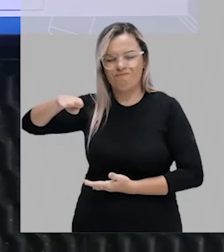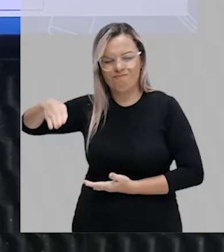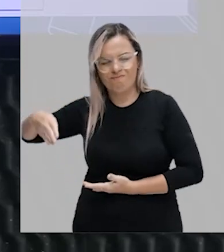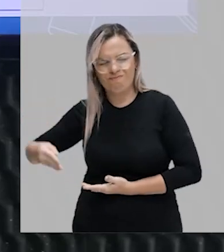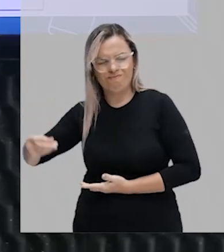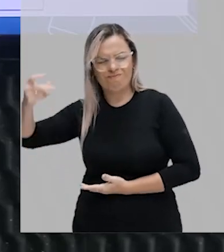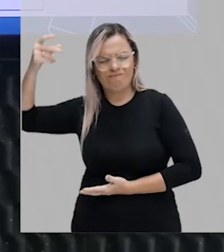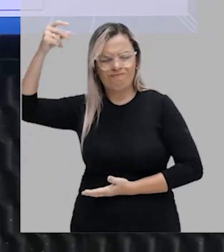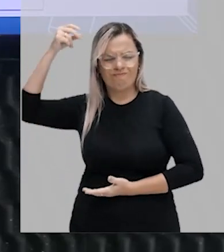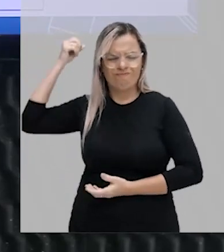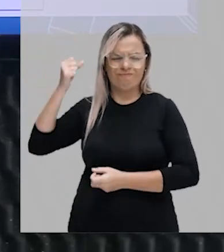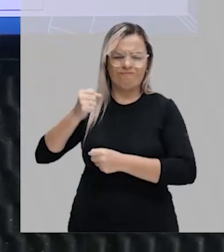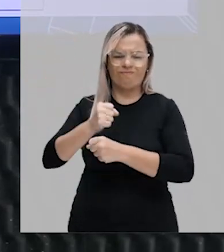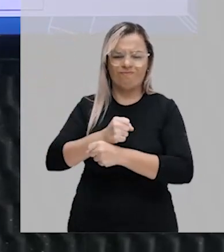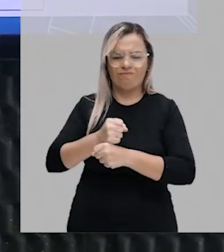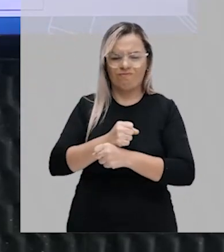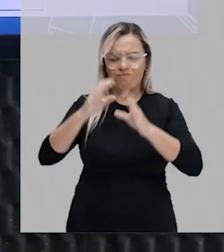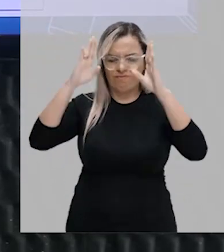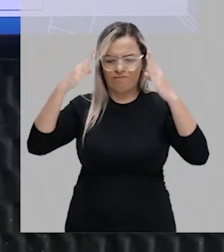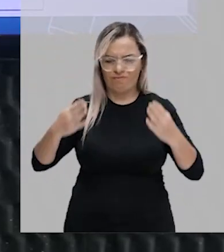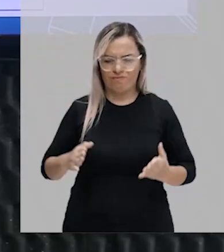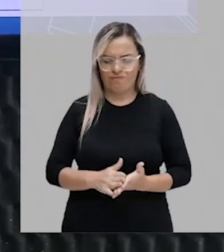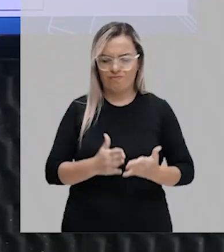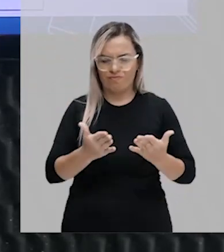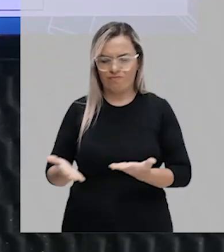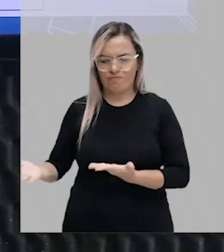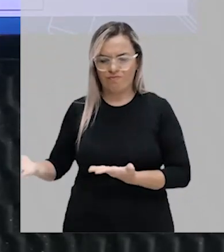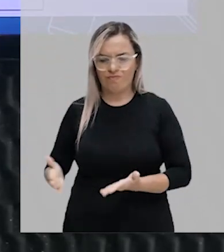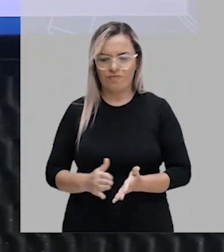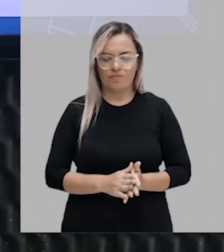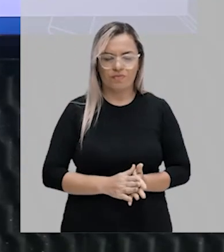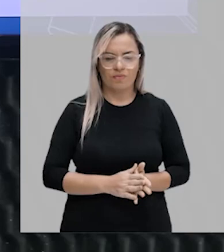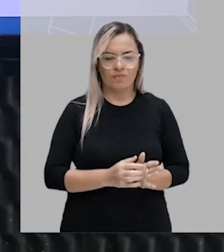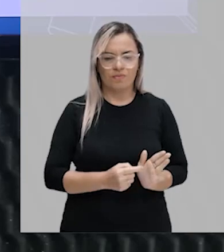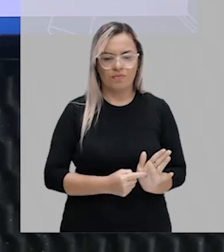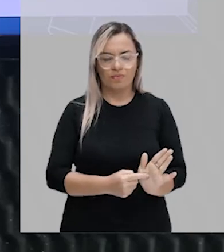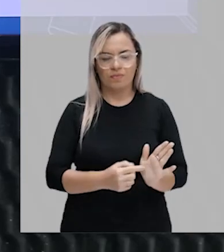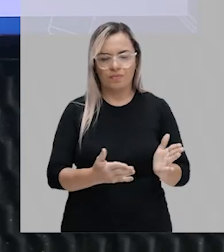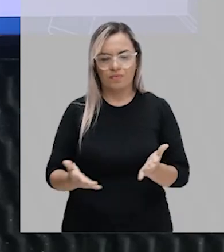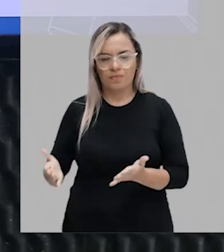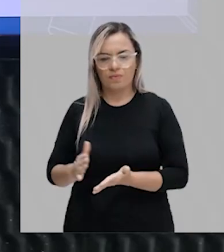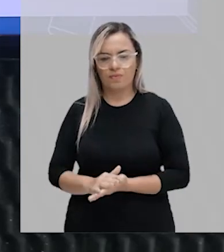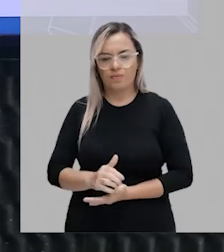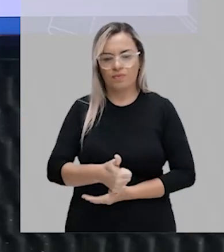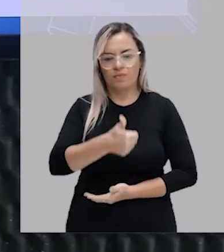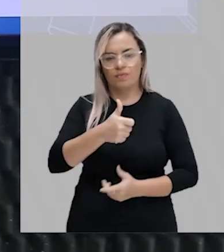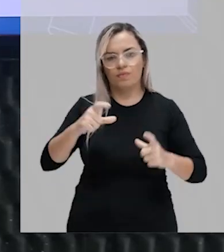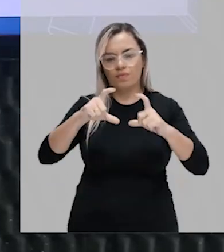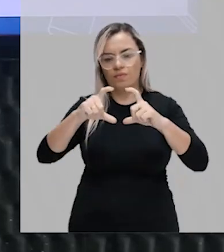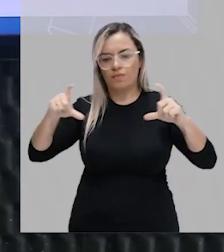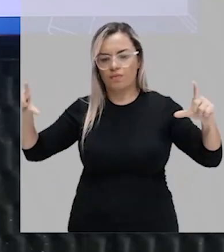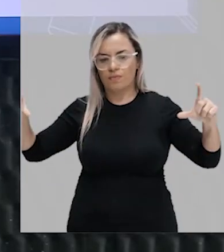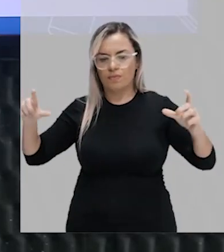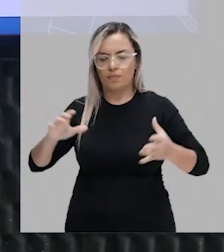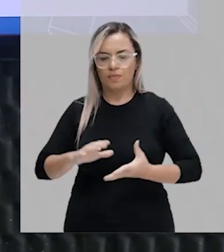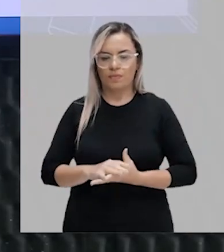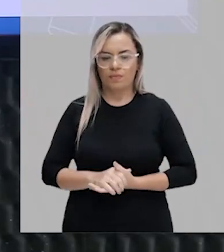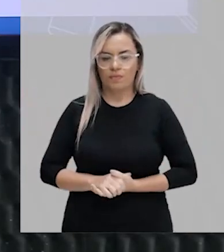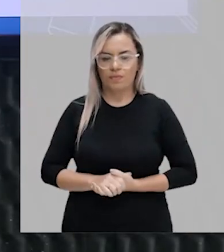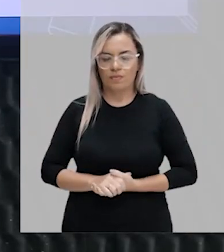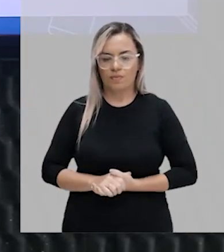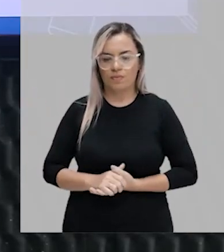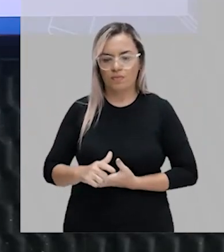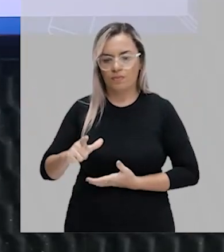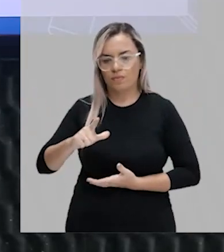anos atrás, analise as afirmativas abaixo. Vamos lá. Primeira afirmativa.